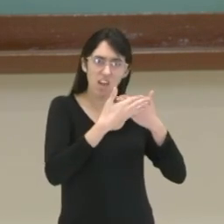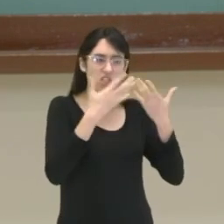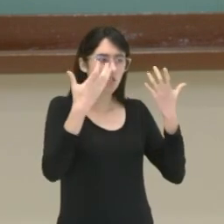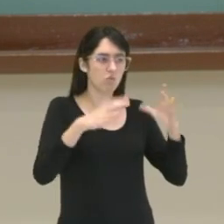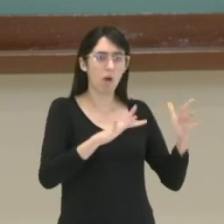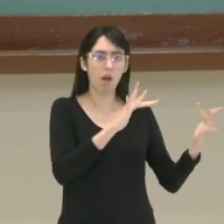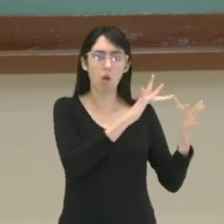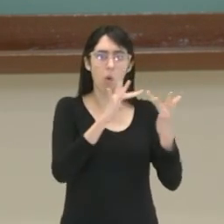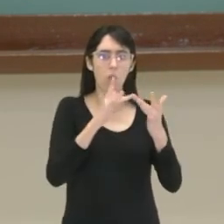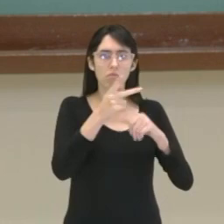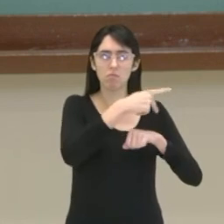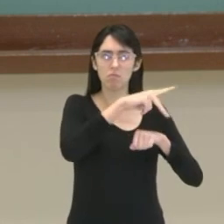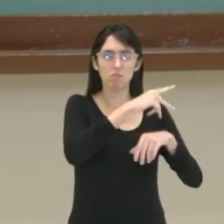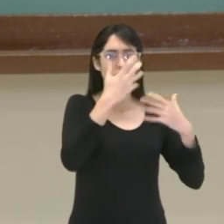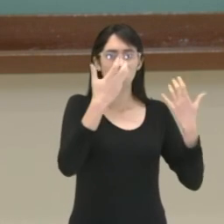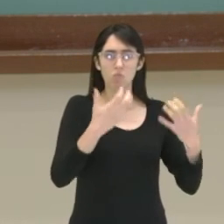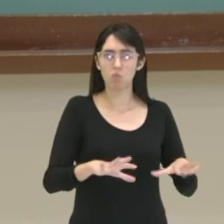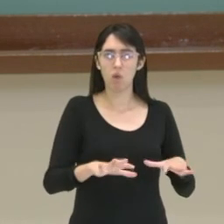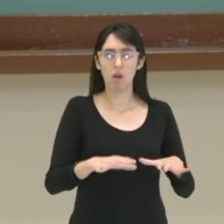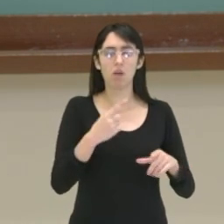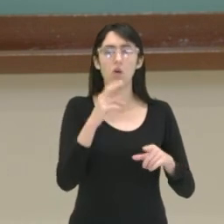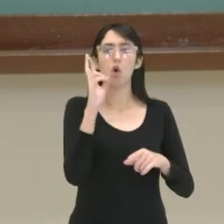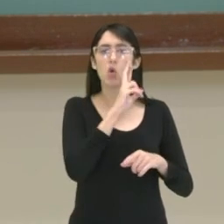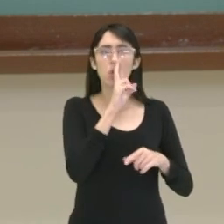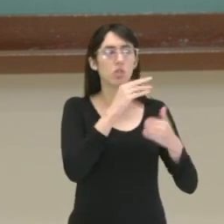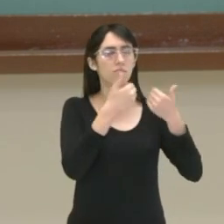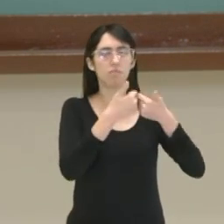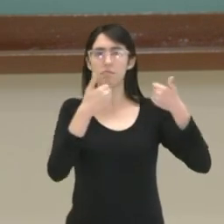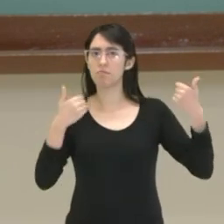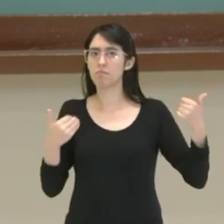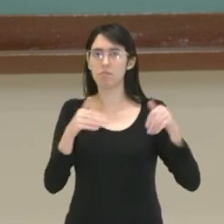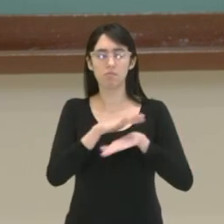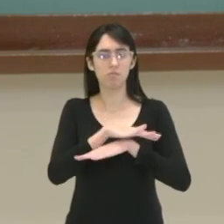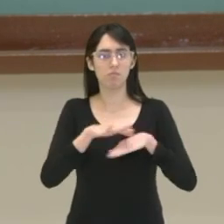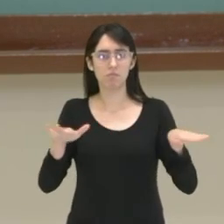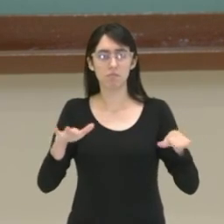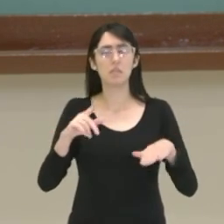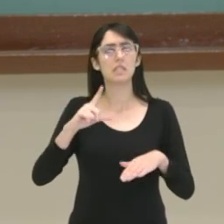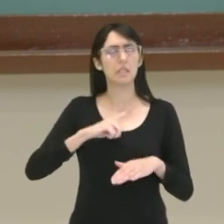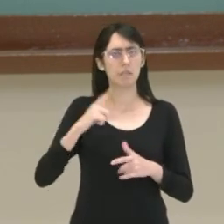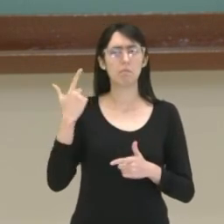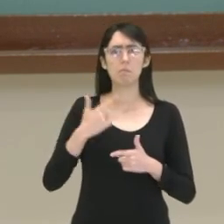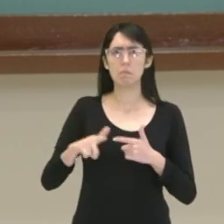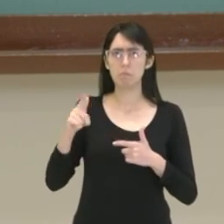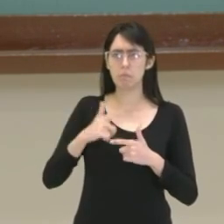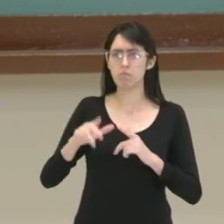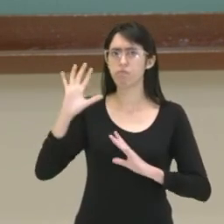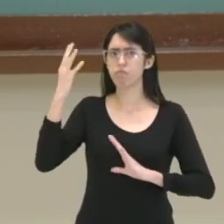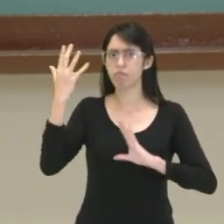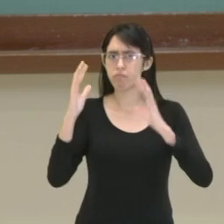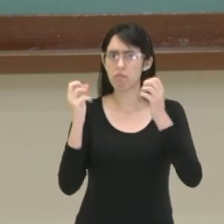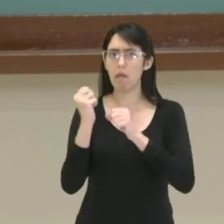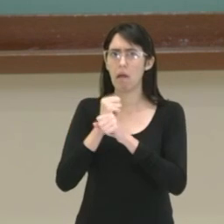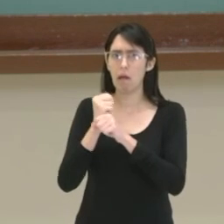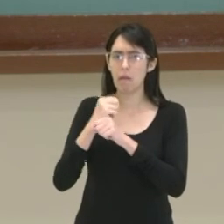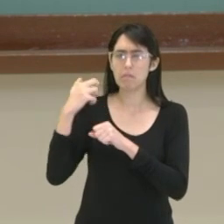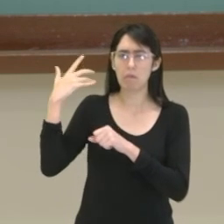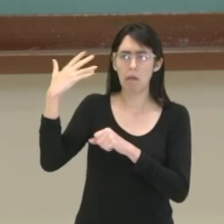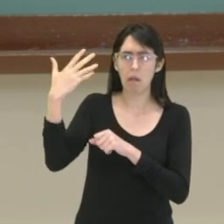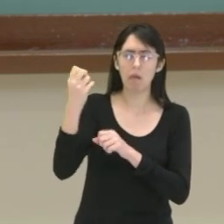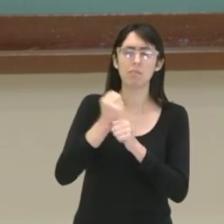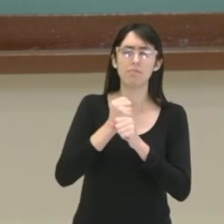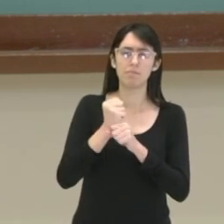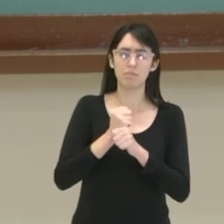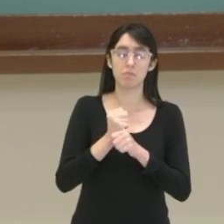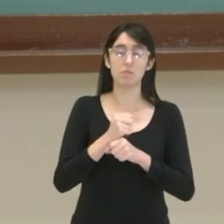esse fim da aproximação da União Soviética, e eles passam por vários problemas nos anos que se seguiram.